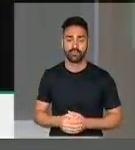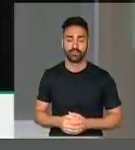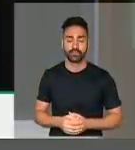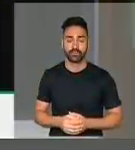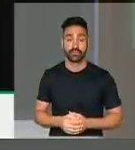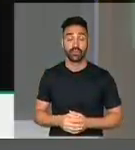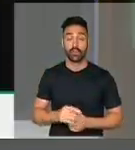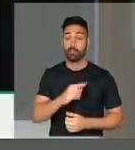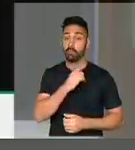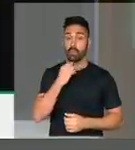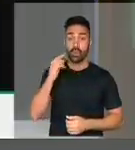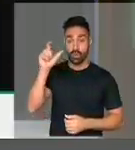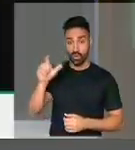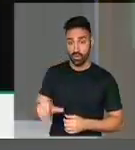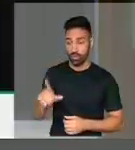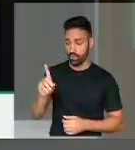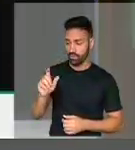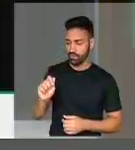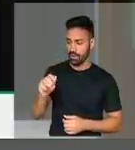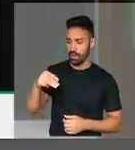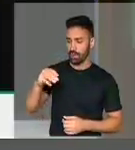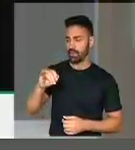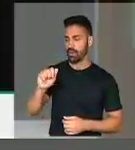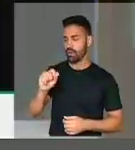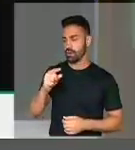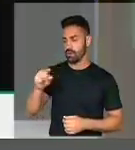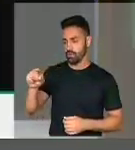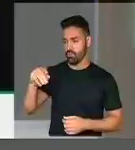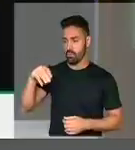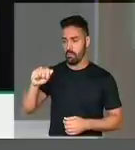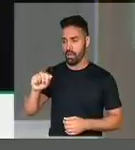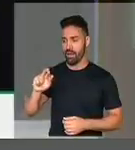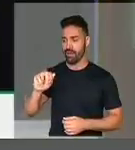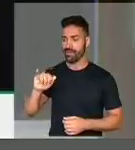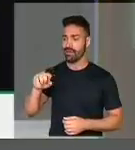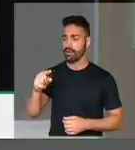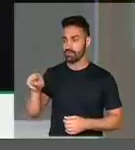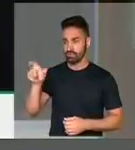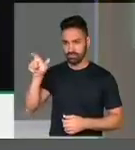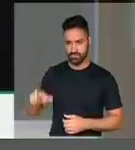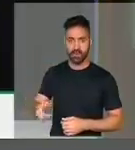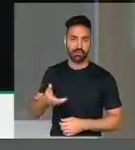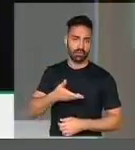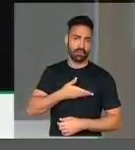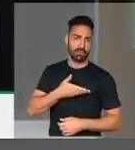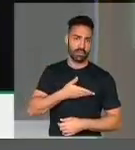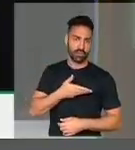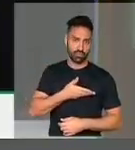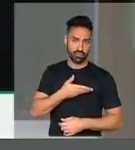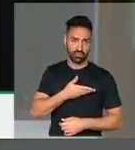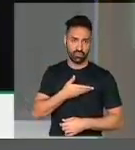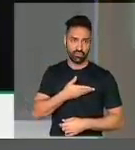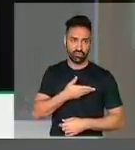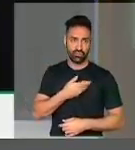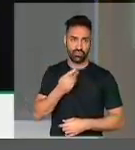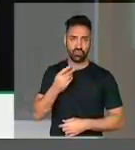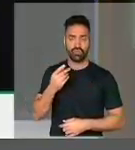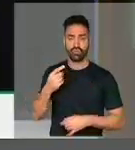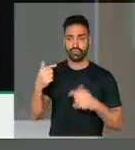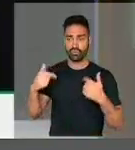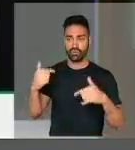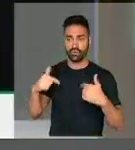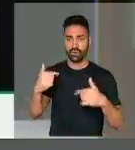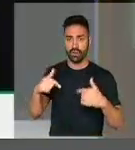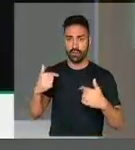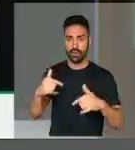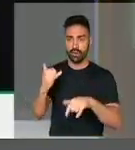o falecimento do Damião Mariano, um amigo que tive a honra de fazer parte com ele, trabalhando na